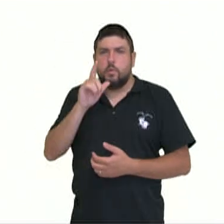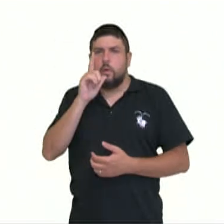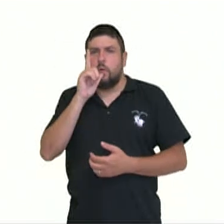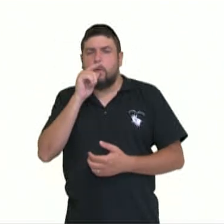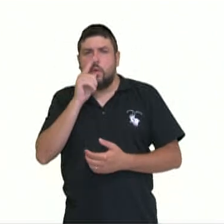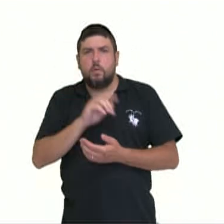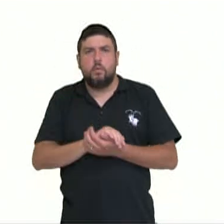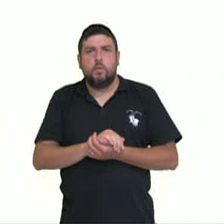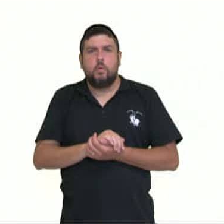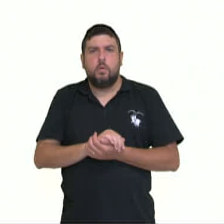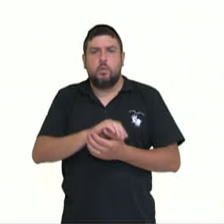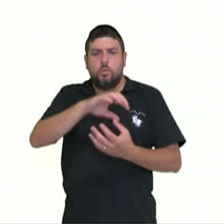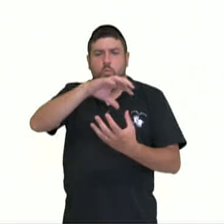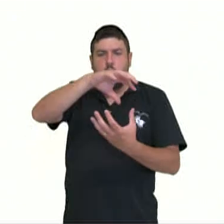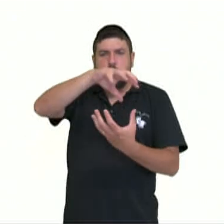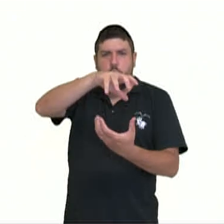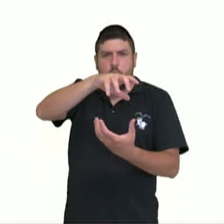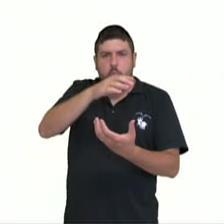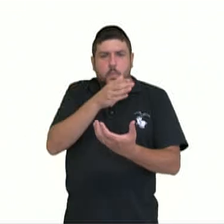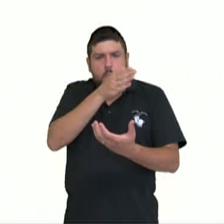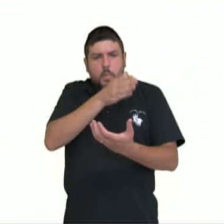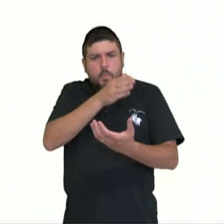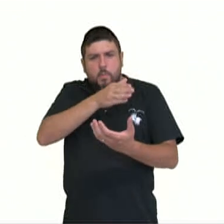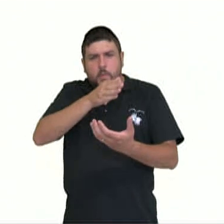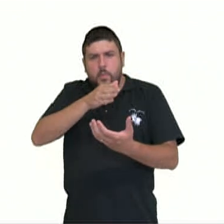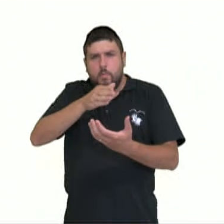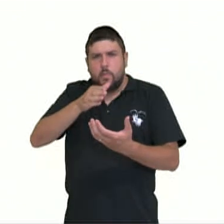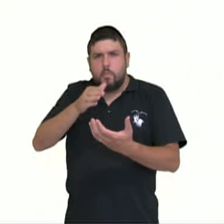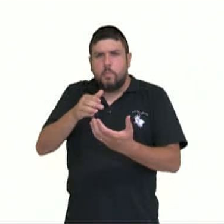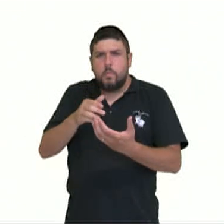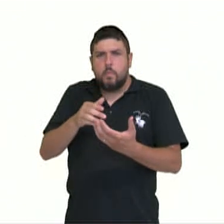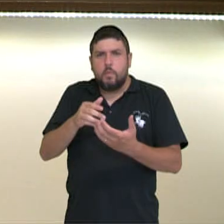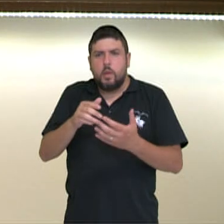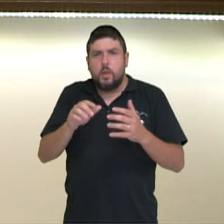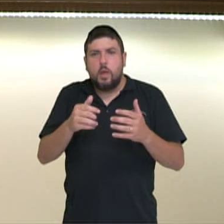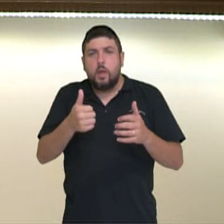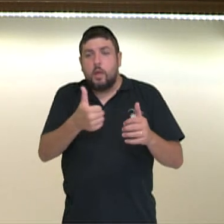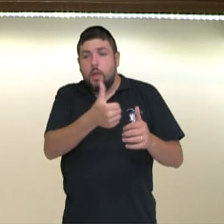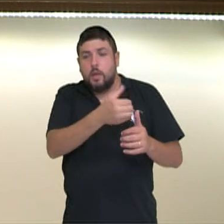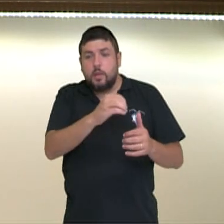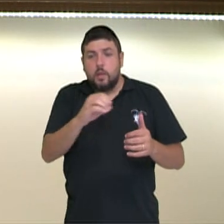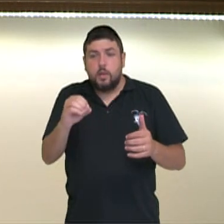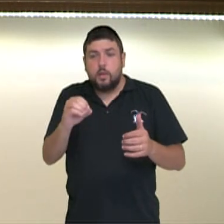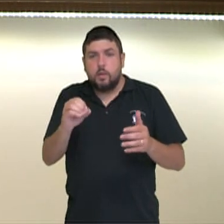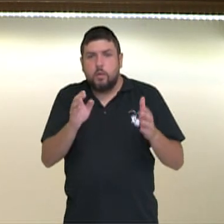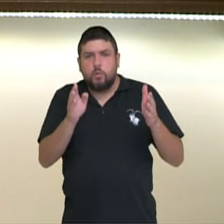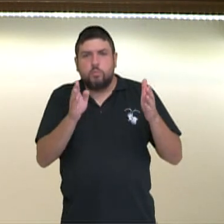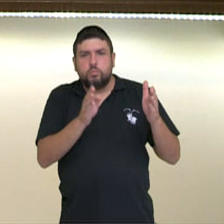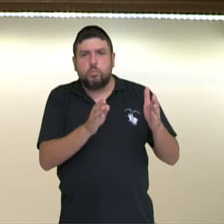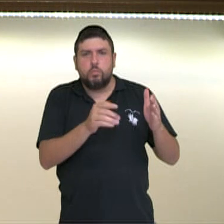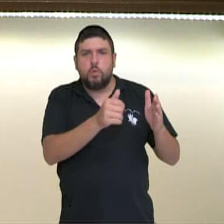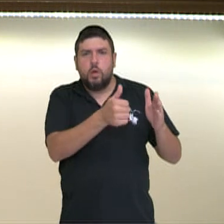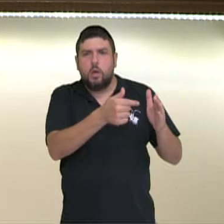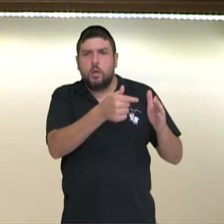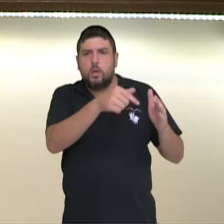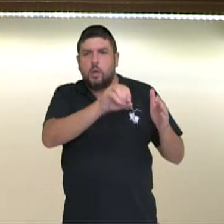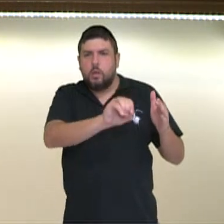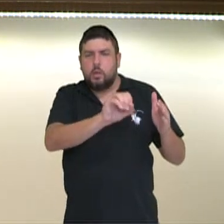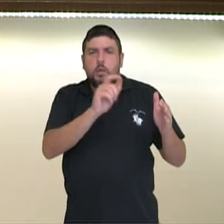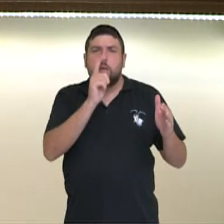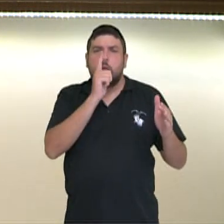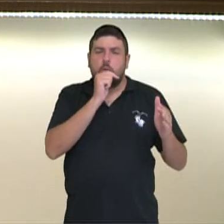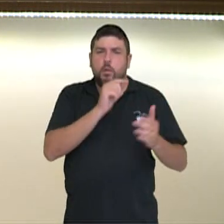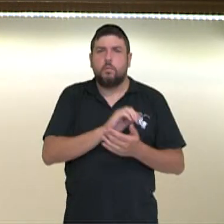100 pedacinhos, 70 desses vão ser oceano, vai ser água, certo? Muito bem. Assim, nós temos